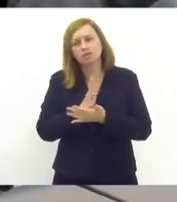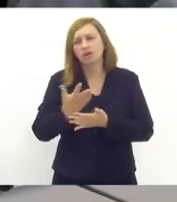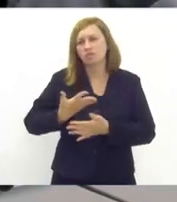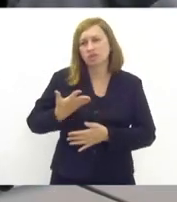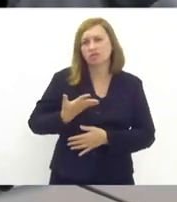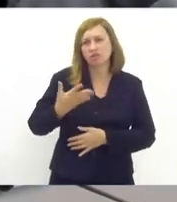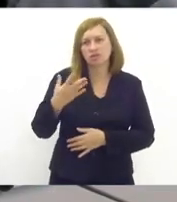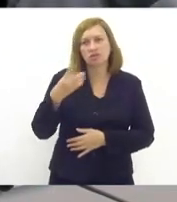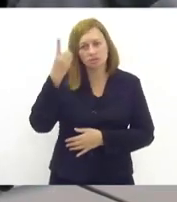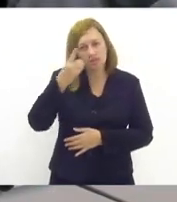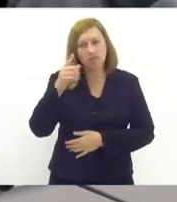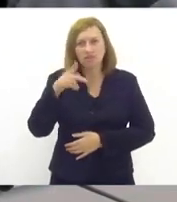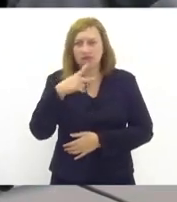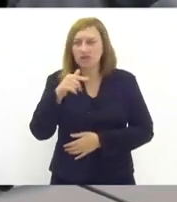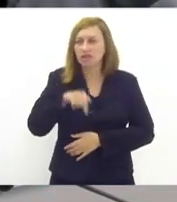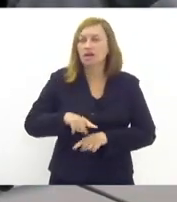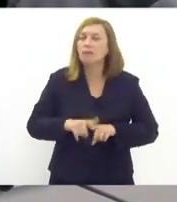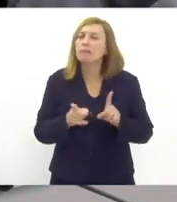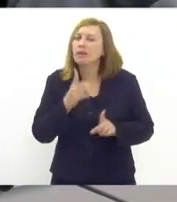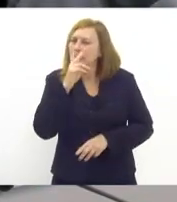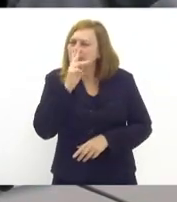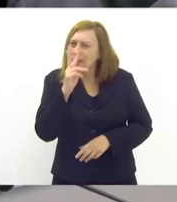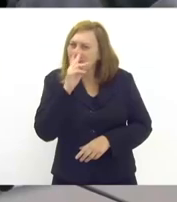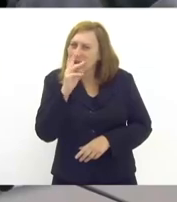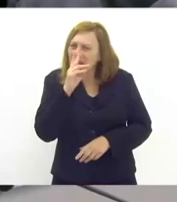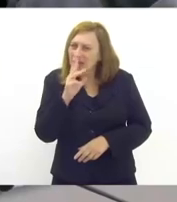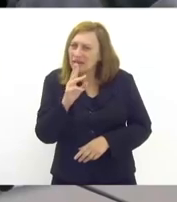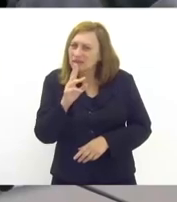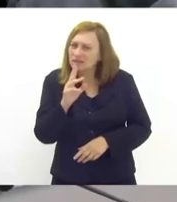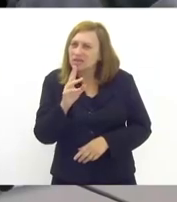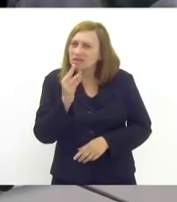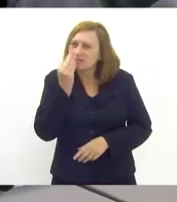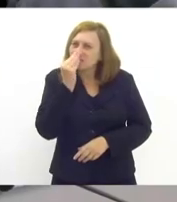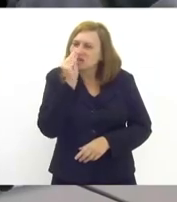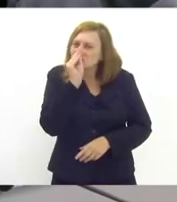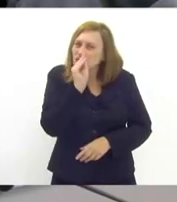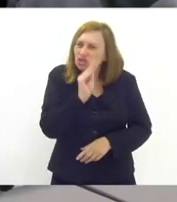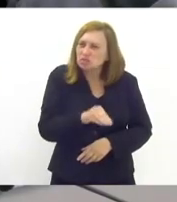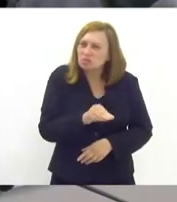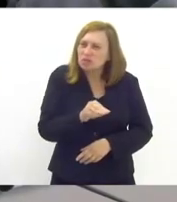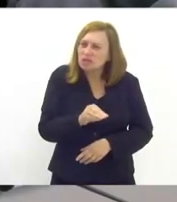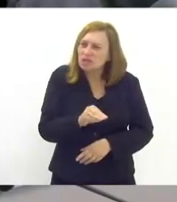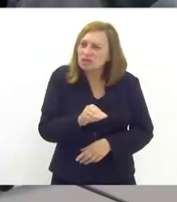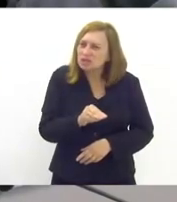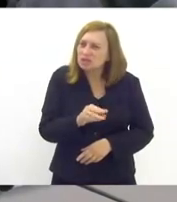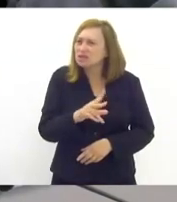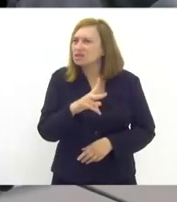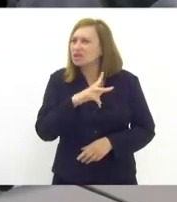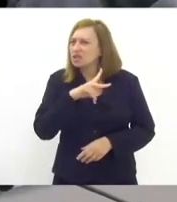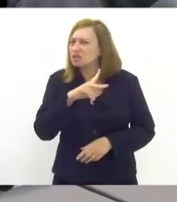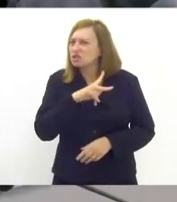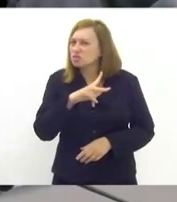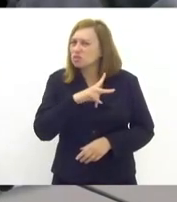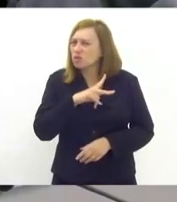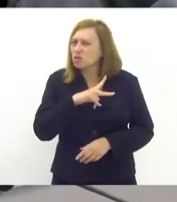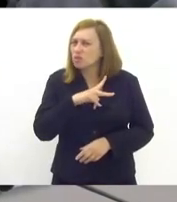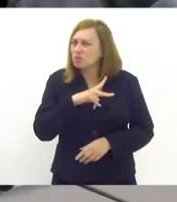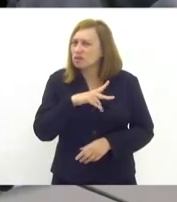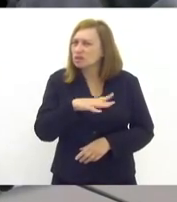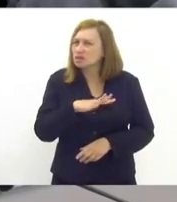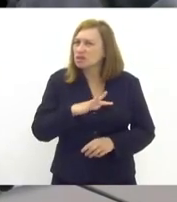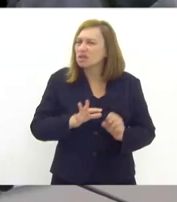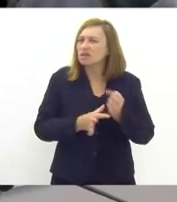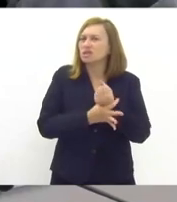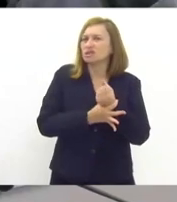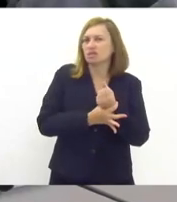deputadas, mas me parece que há um descaso das próprias forças de segurança, ou pelo menos